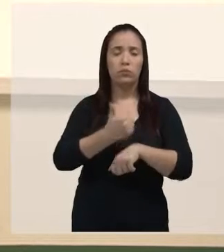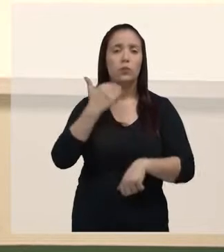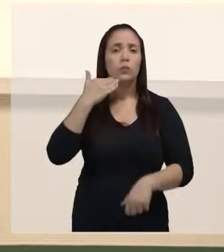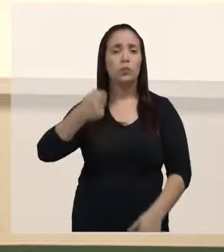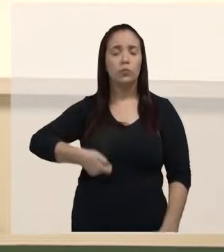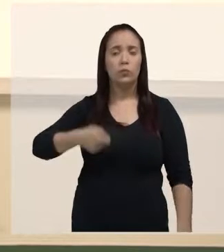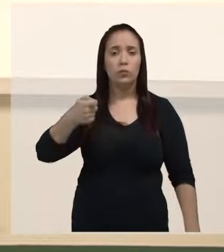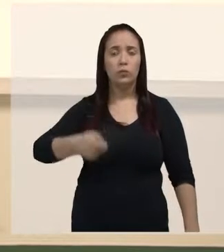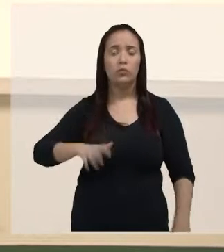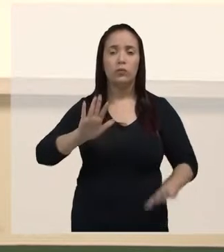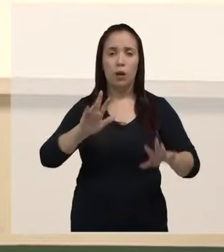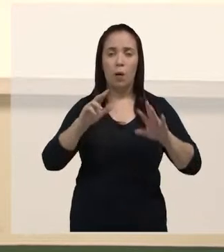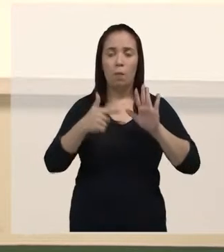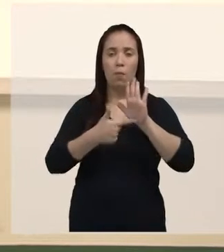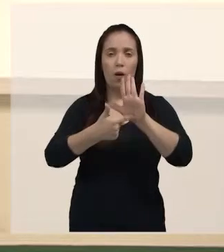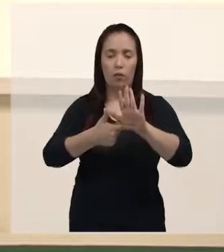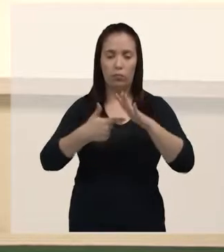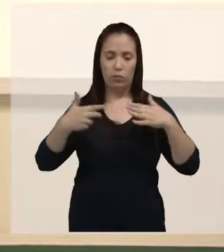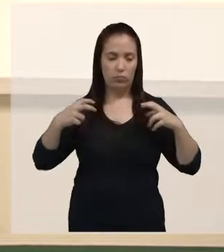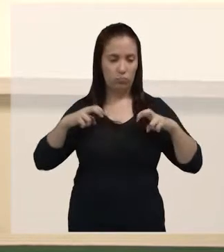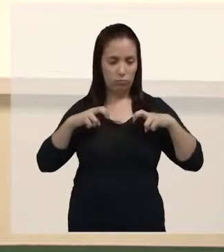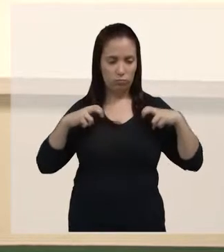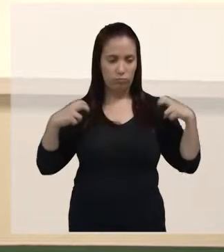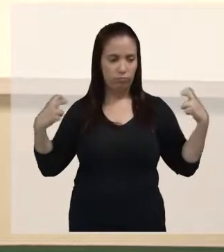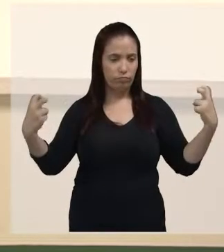uma imagem de figuras, assim,